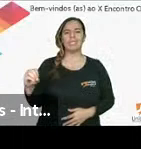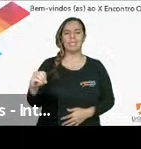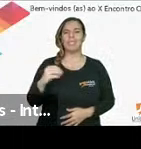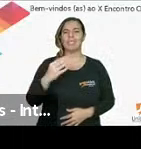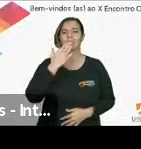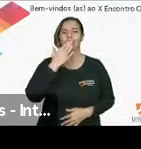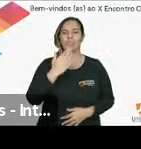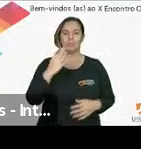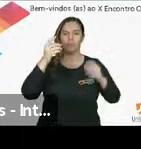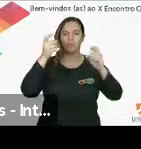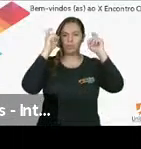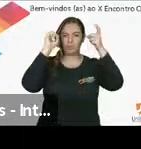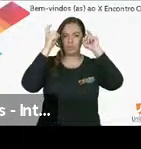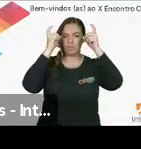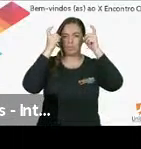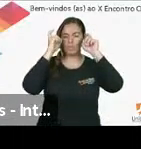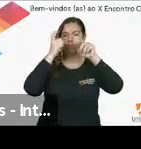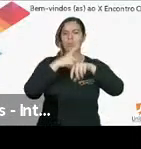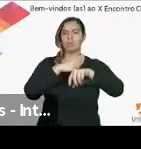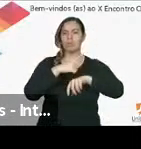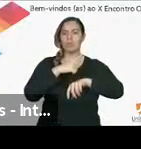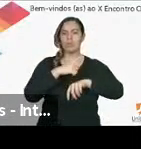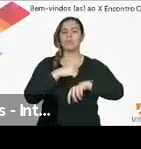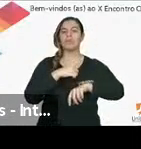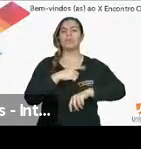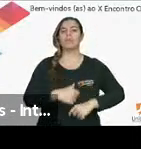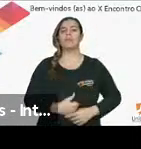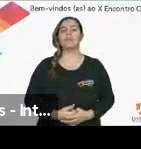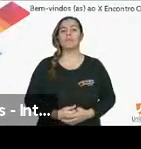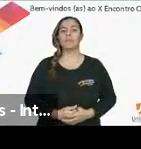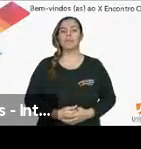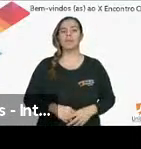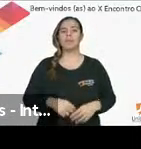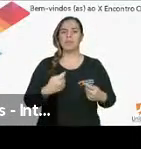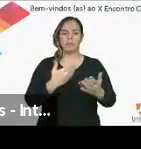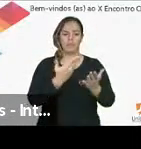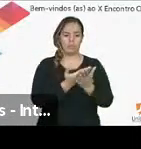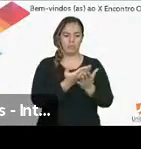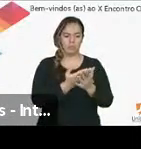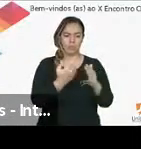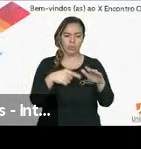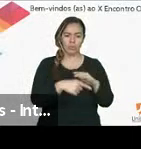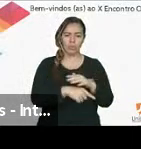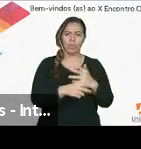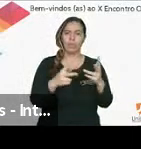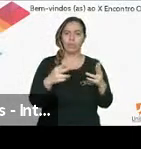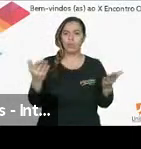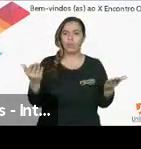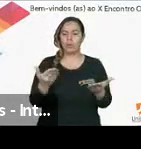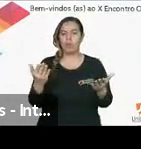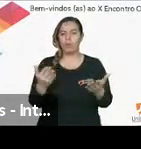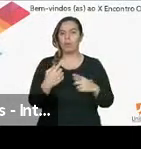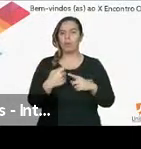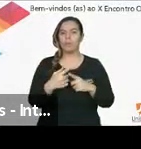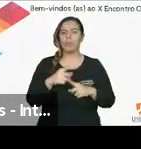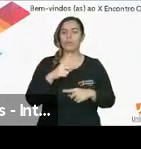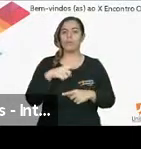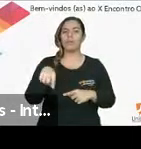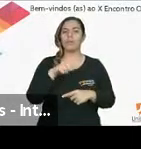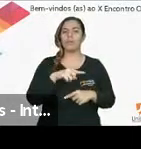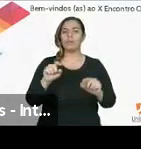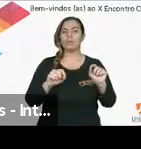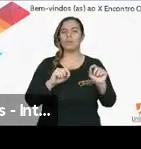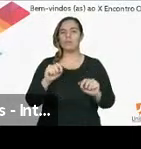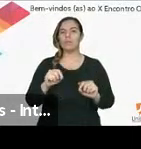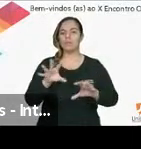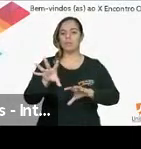devemos deixá-las em paz e não estudá-las como nós estamos estudando agora, porque elas são